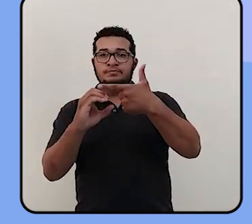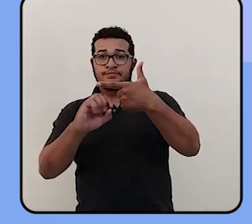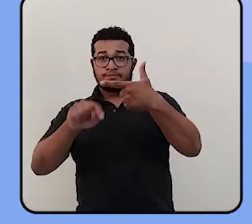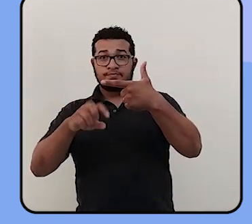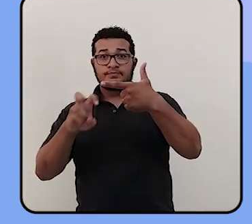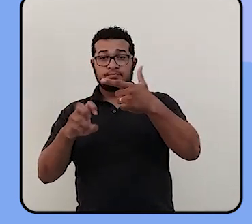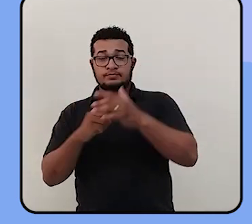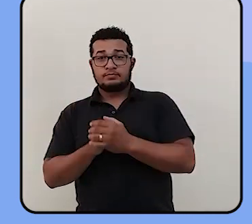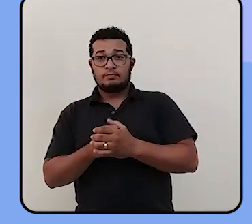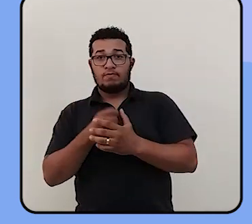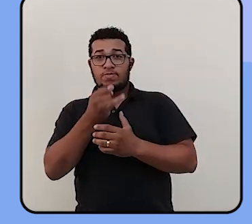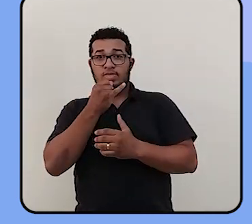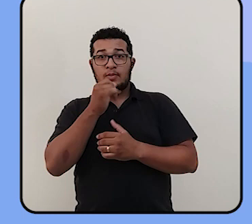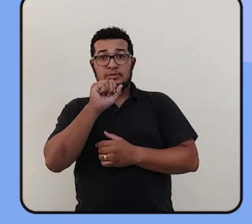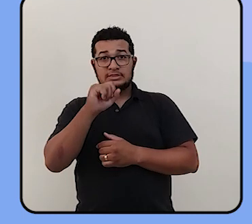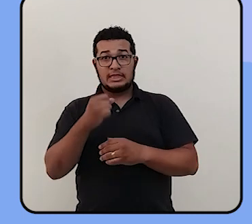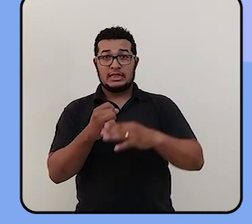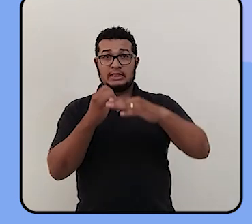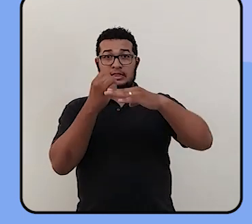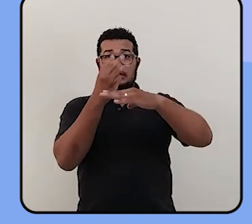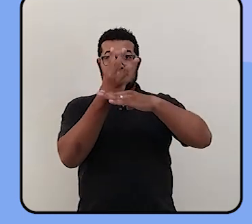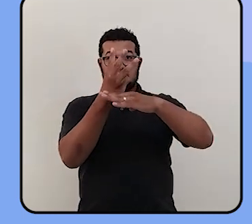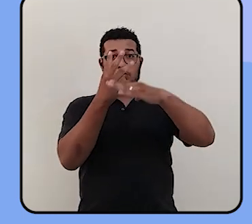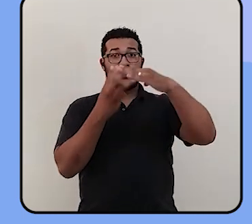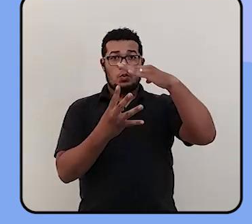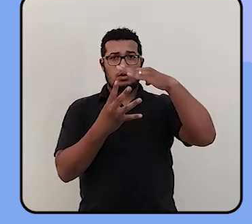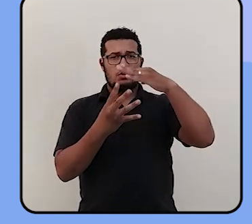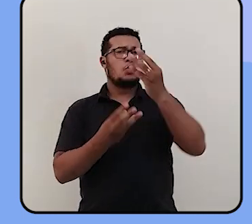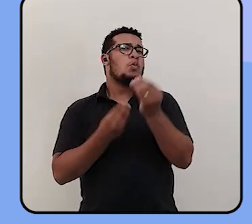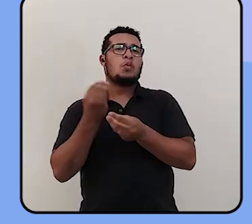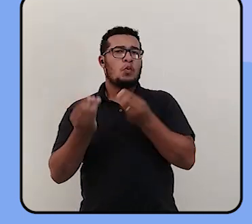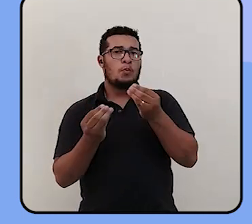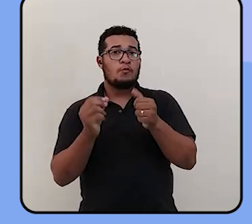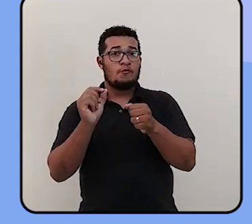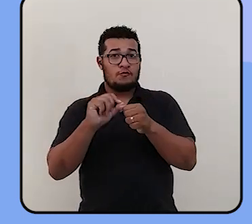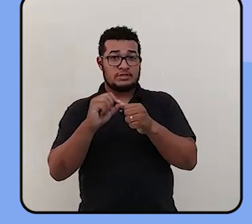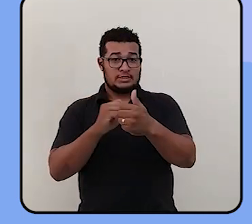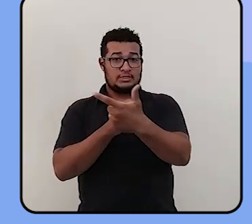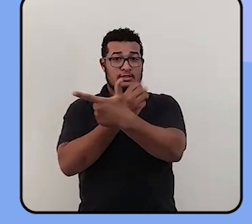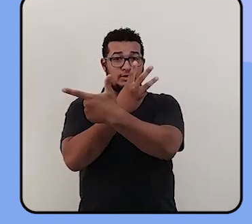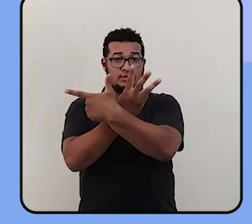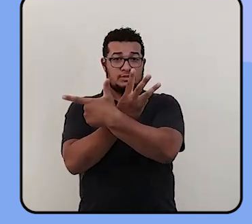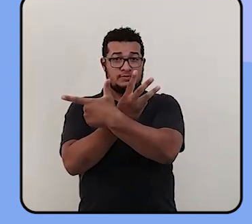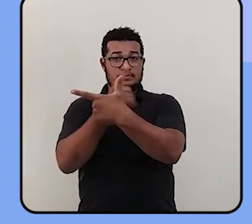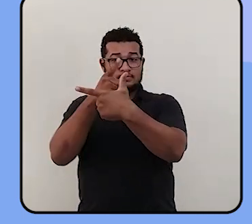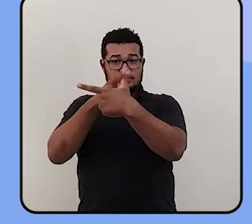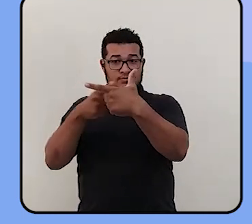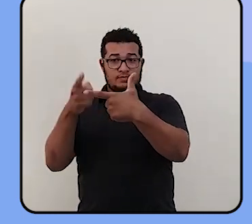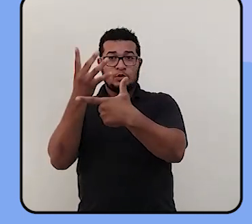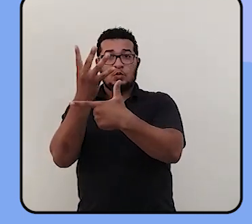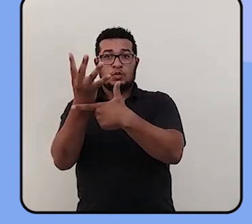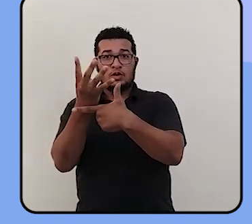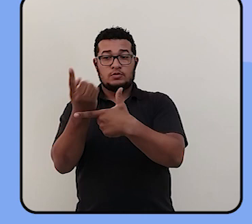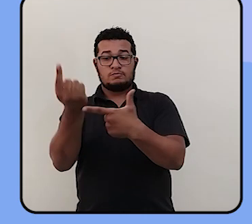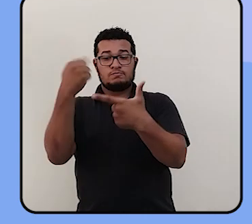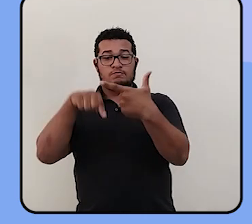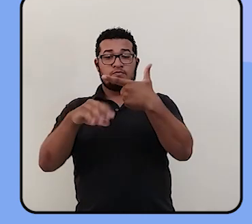4, qual é a constante de proporcionalidade, hein? Basta você pegar o 3, dividir por 4, que vai